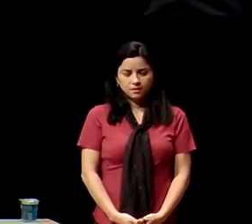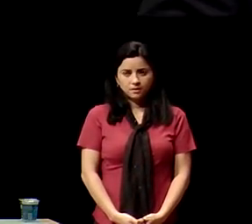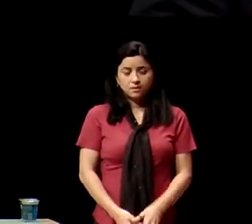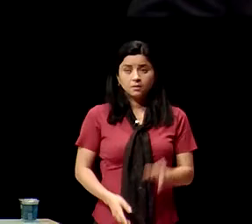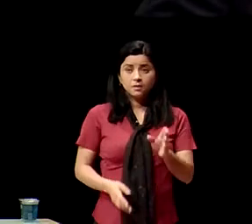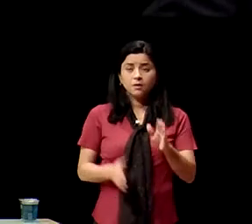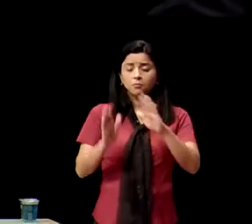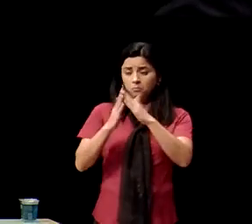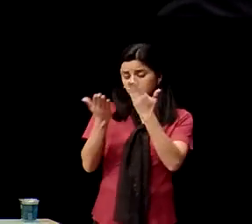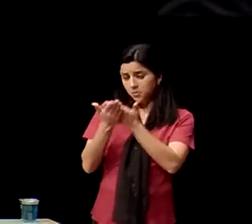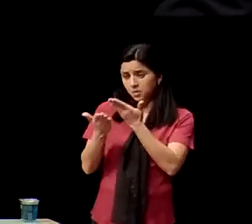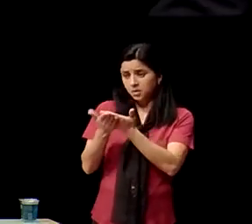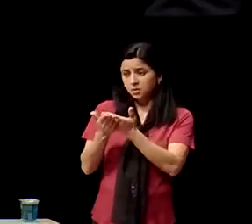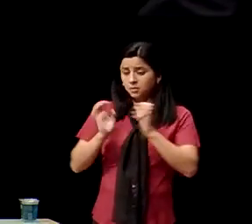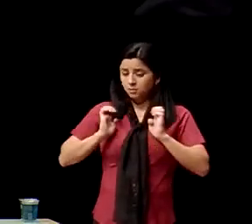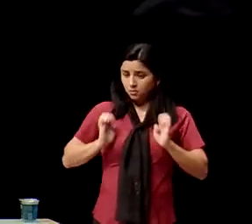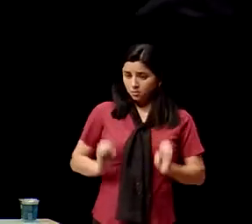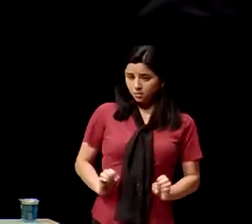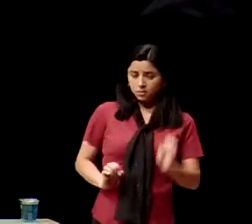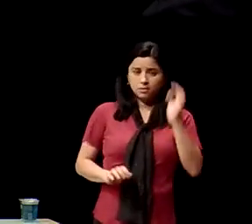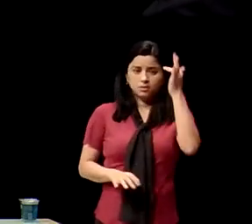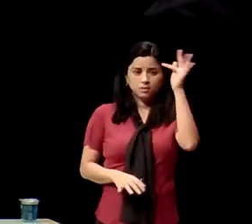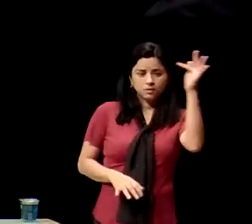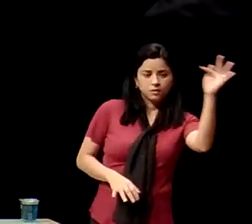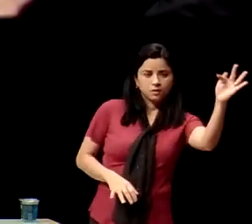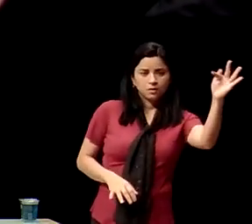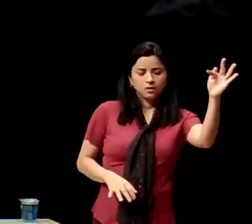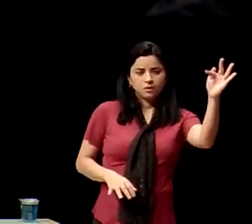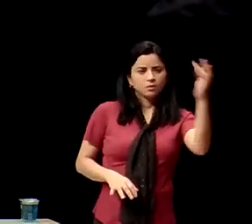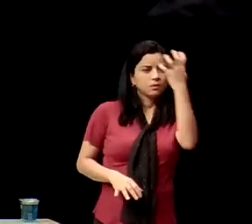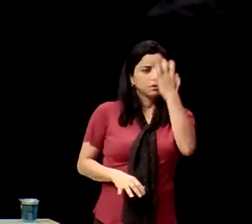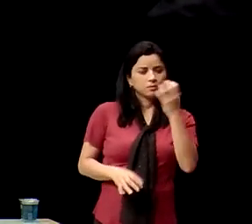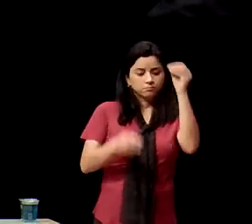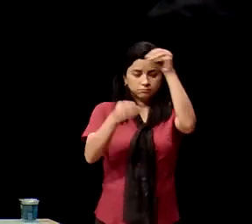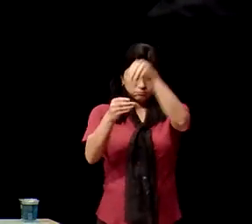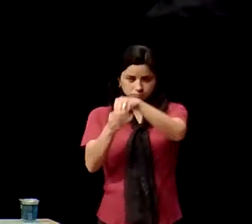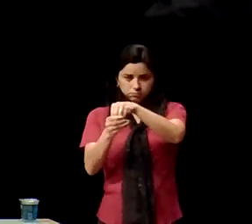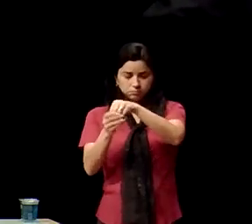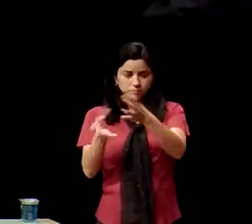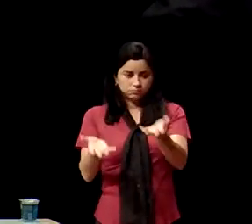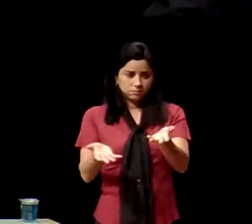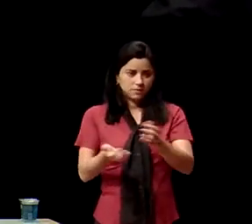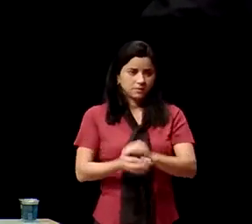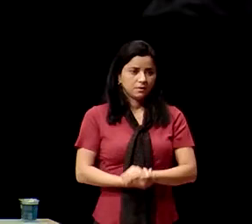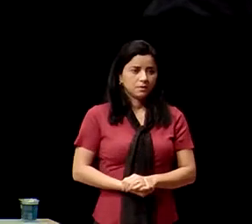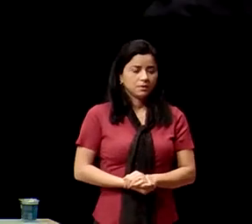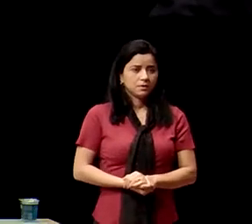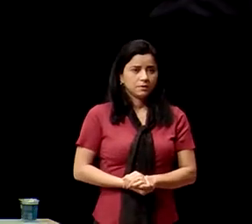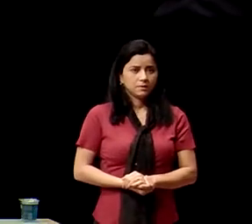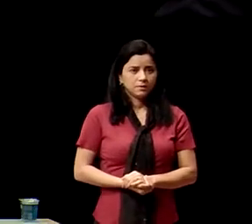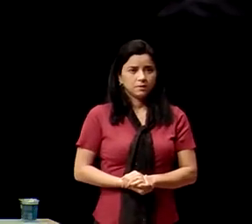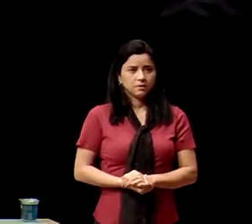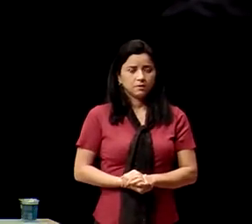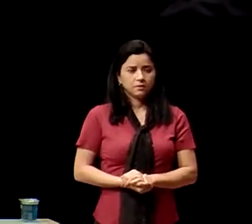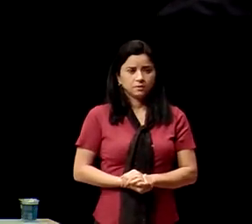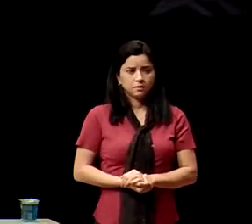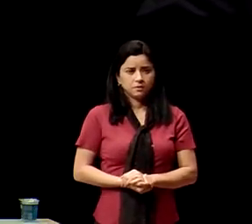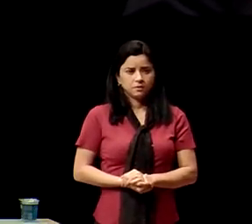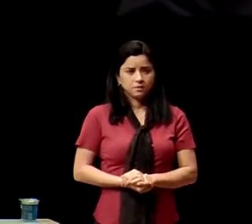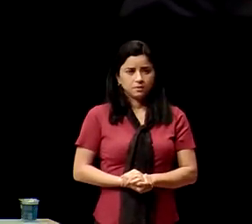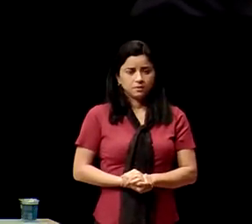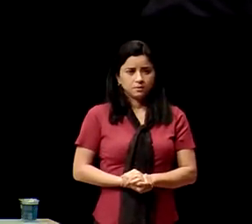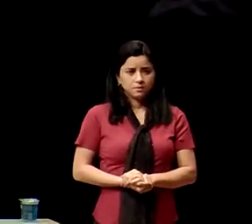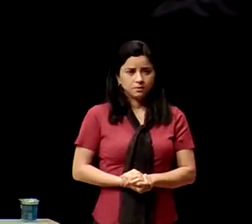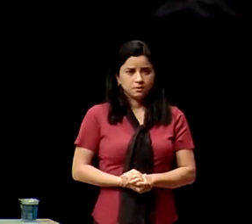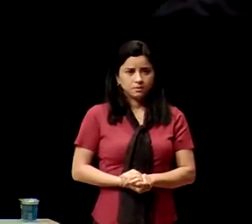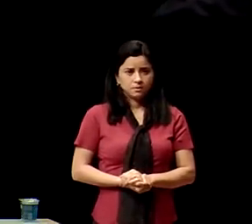included. Escolas de ética, filosofia e moral incluídas. For this part, social